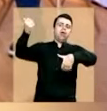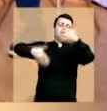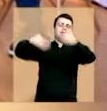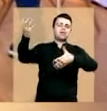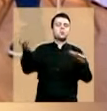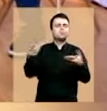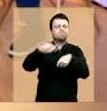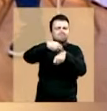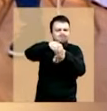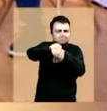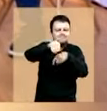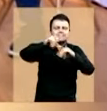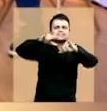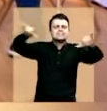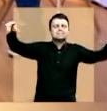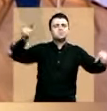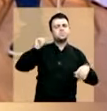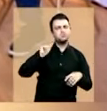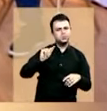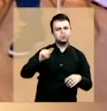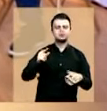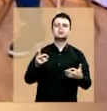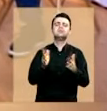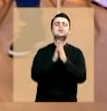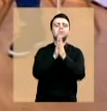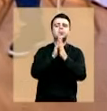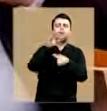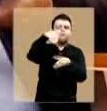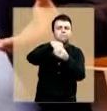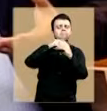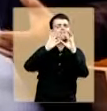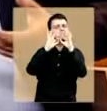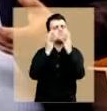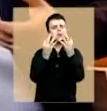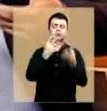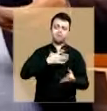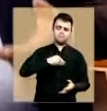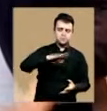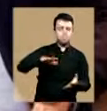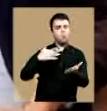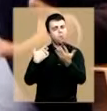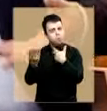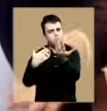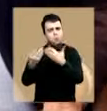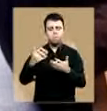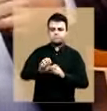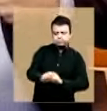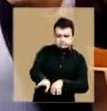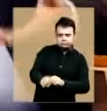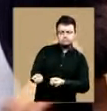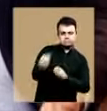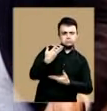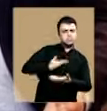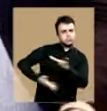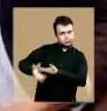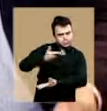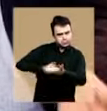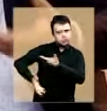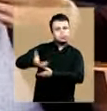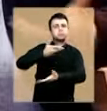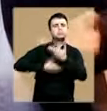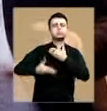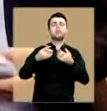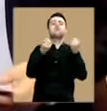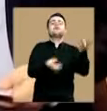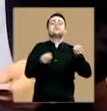que o grande recado que a gente dá para o pessoal, né, Vivian? Converse em família com o seu filho, aprenda com ele, ensine ele